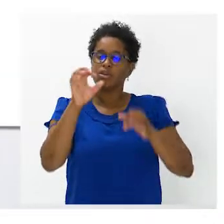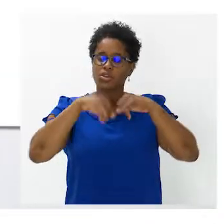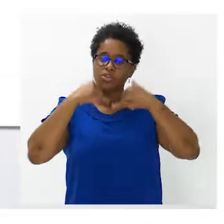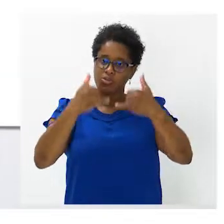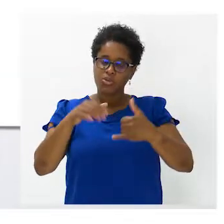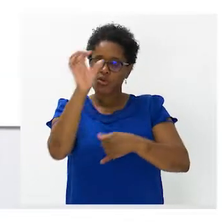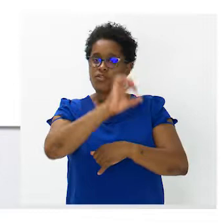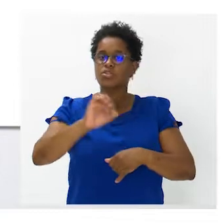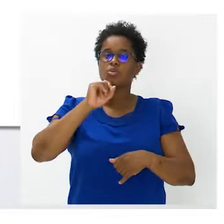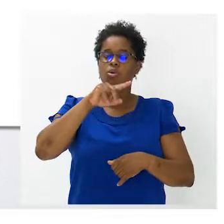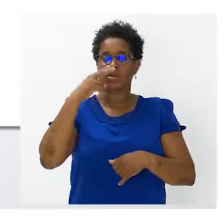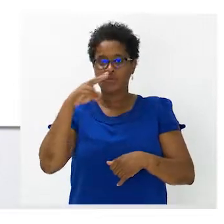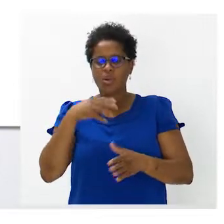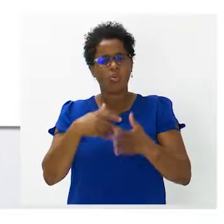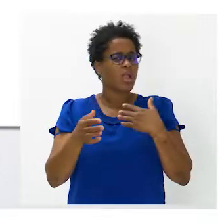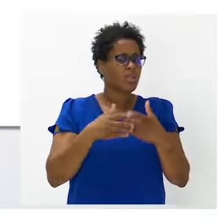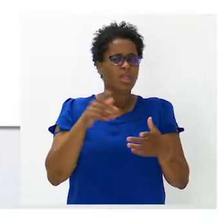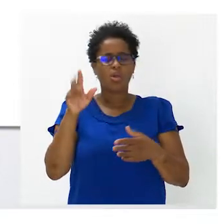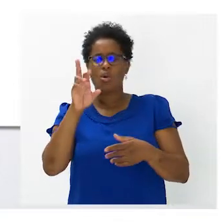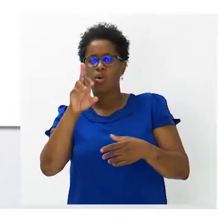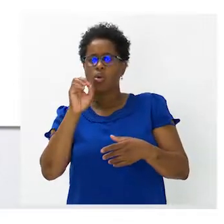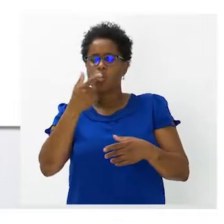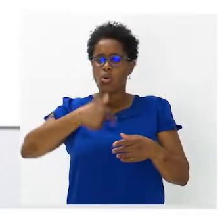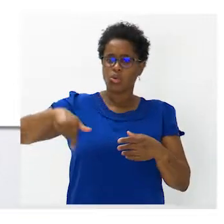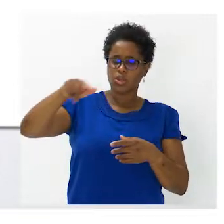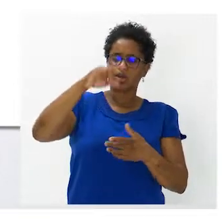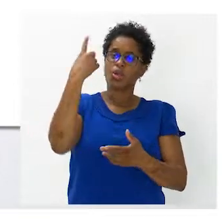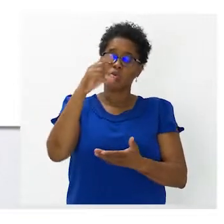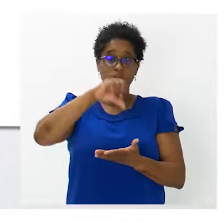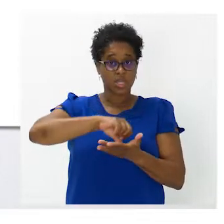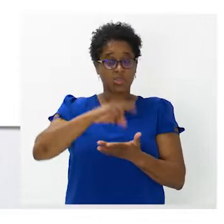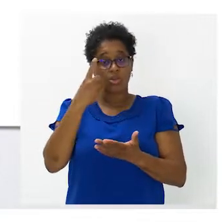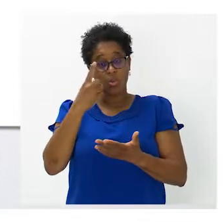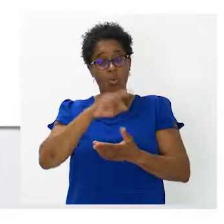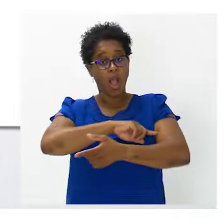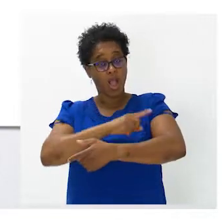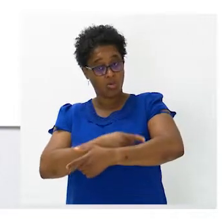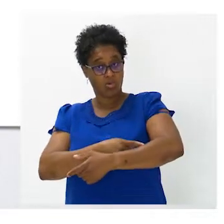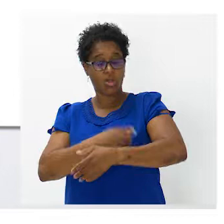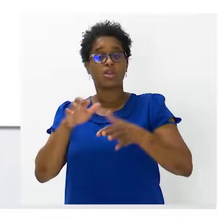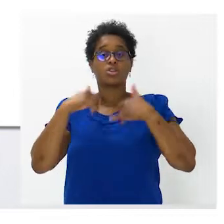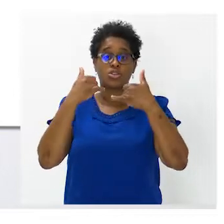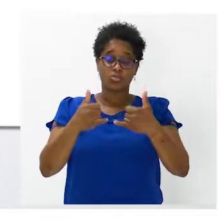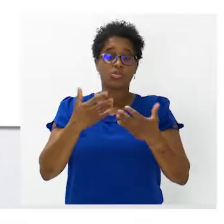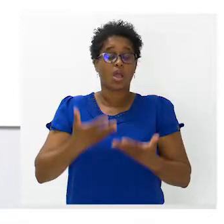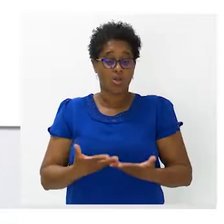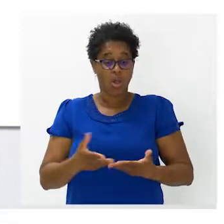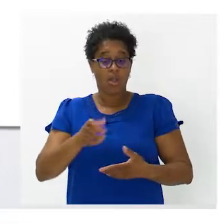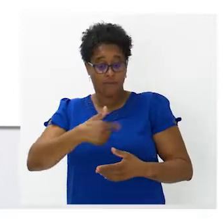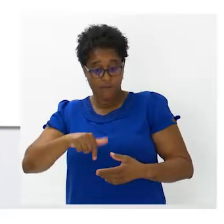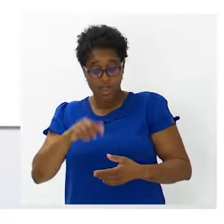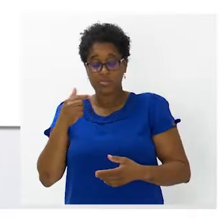ver, qualquer rotação tem um centro e tem um ângulo. Depois agora nós temos